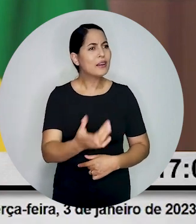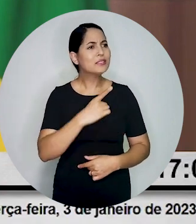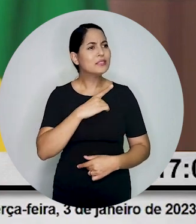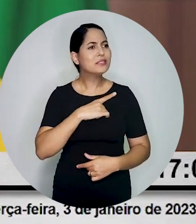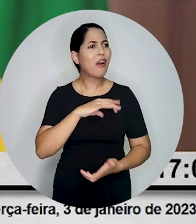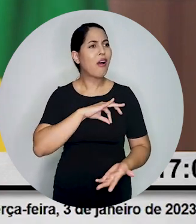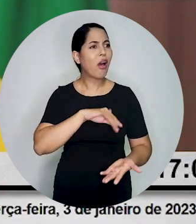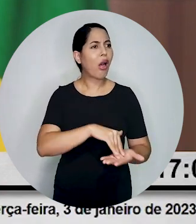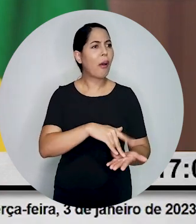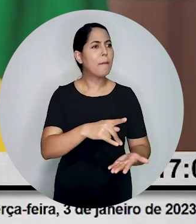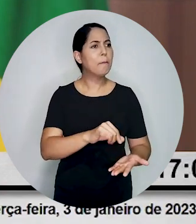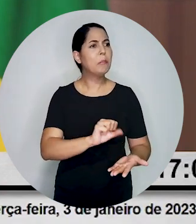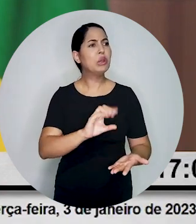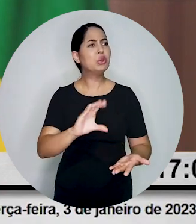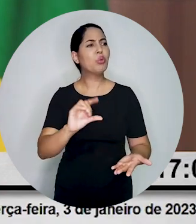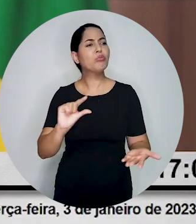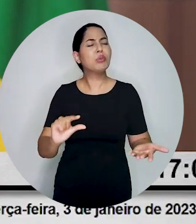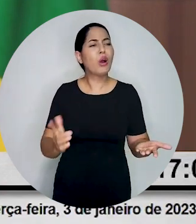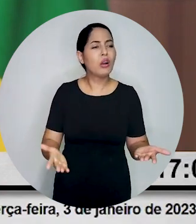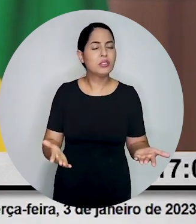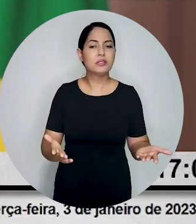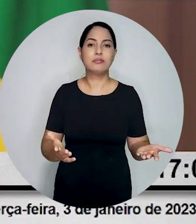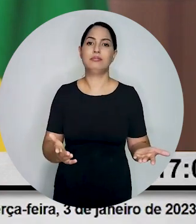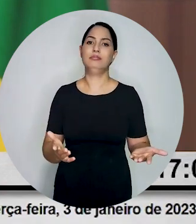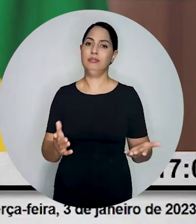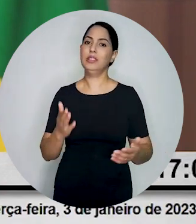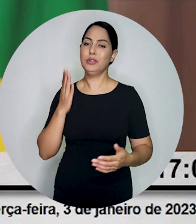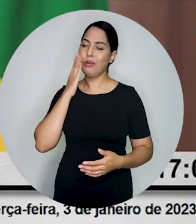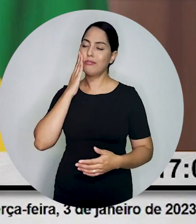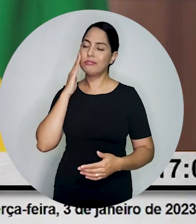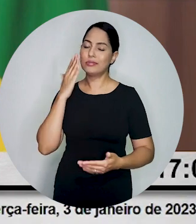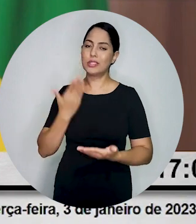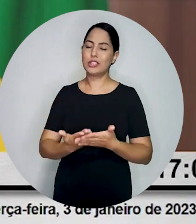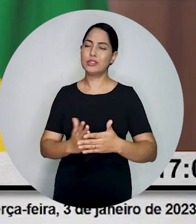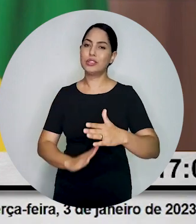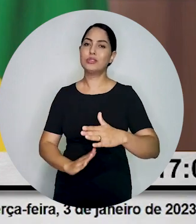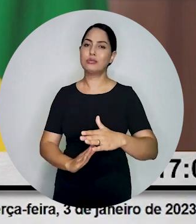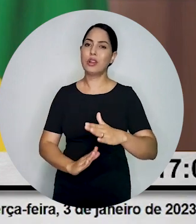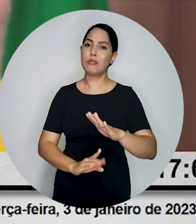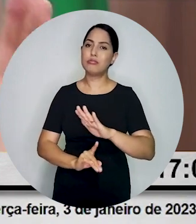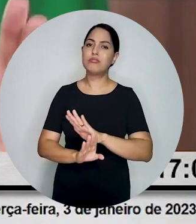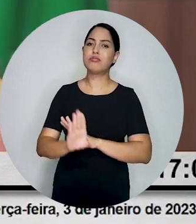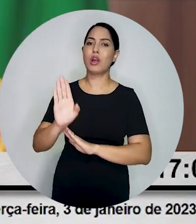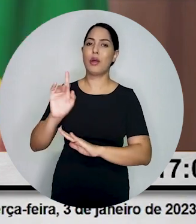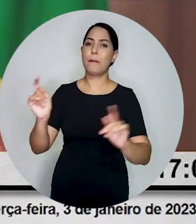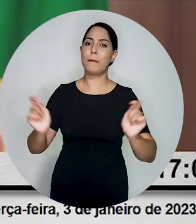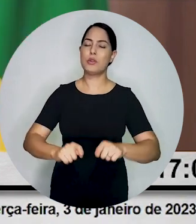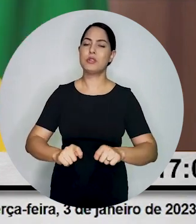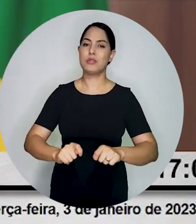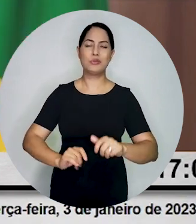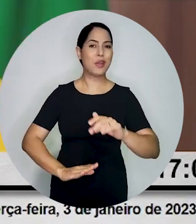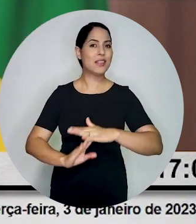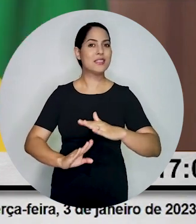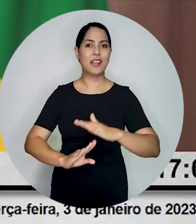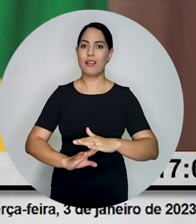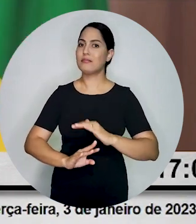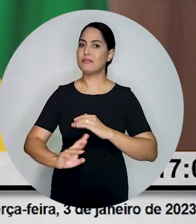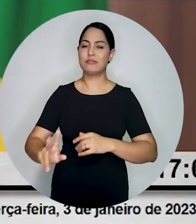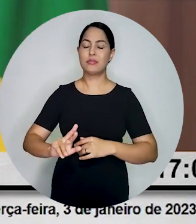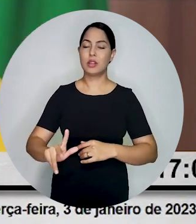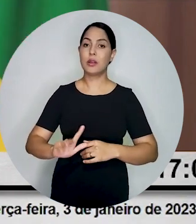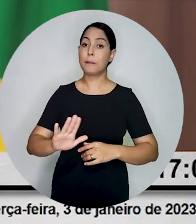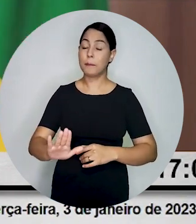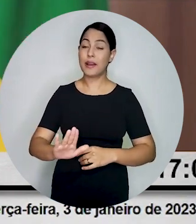baixo. Eu acho que a gente tem espaço para subir. Mas a gente tem que ter a consciência que primeiro é piso, não é teto. E esse